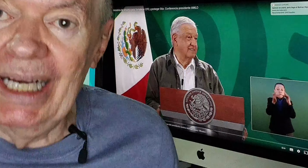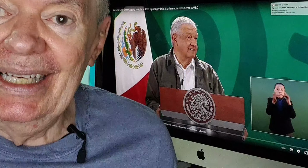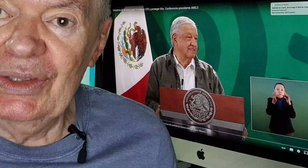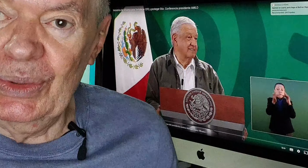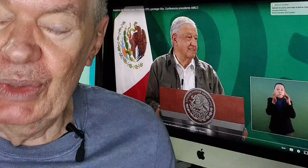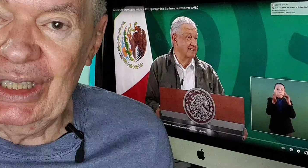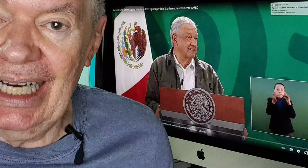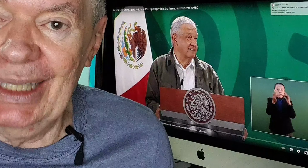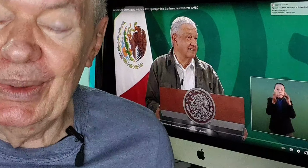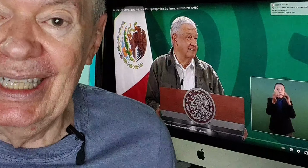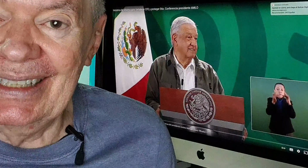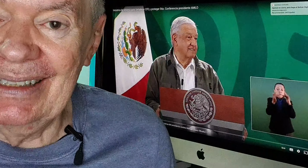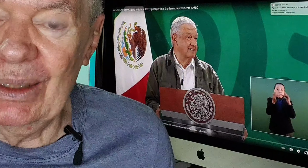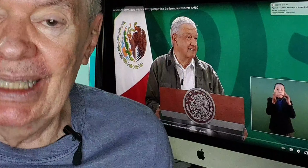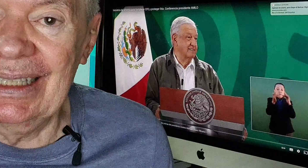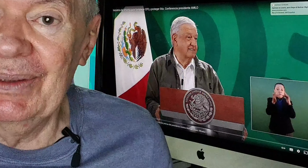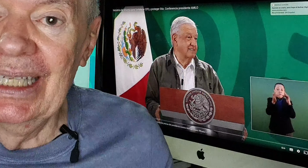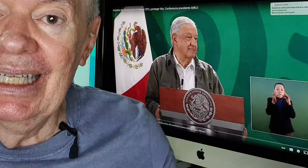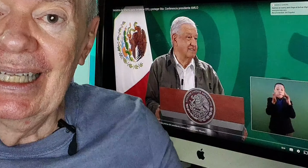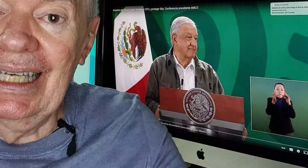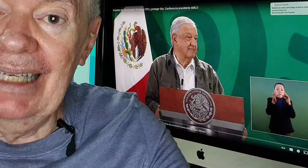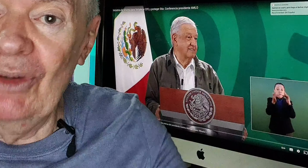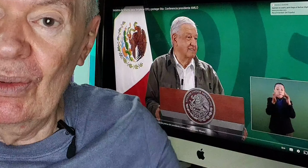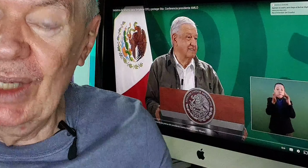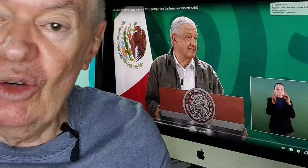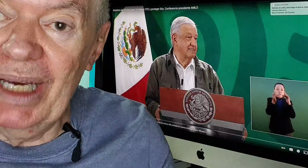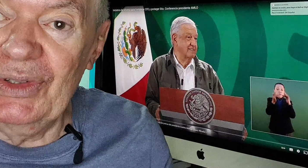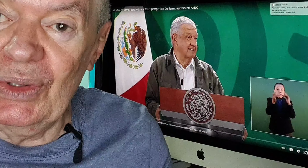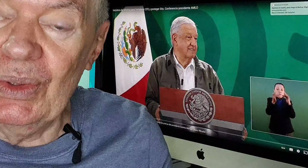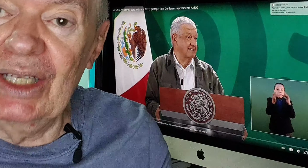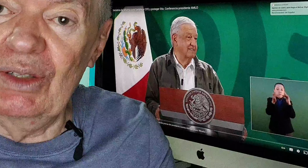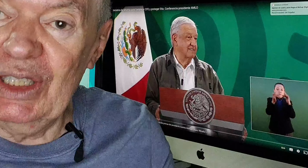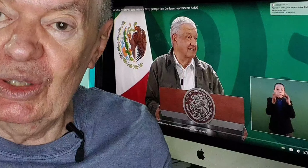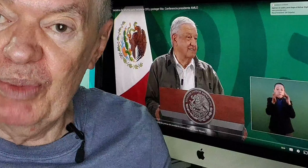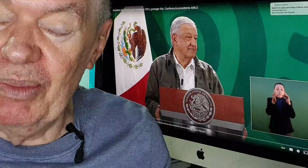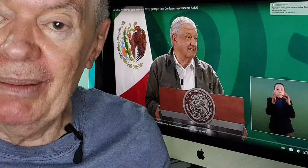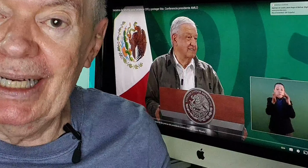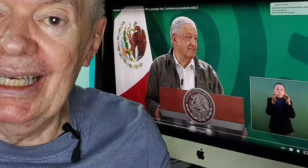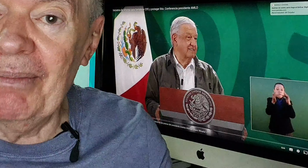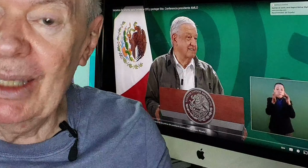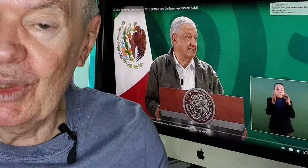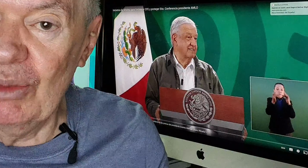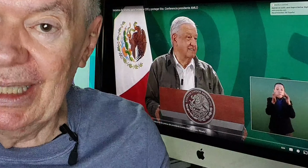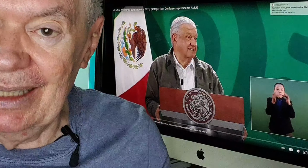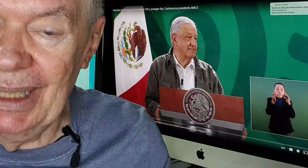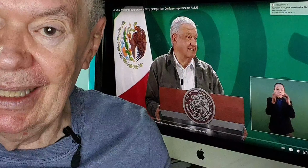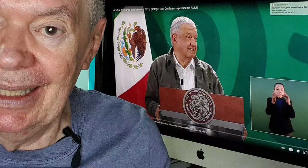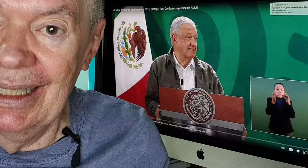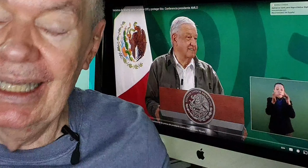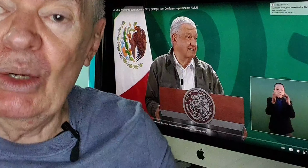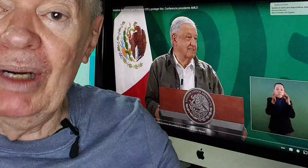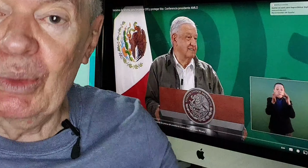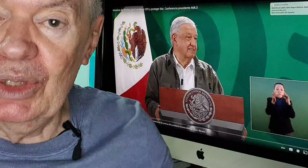do manejo do Estado dessa situação que levou com que o México resolvesse o problema em menos de uma